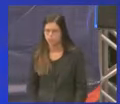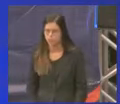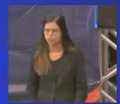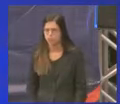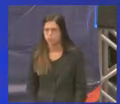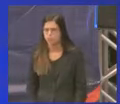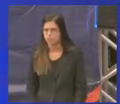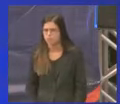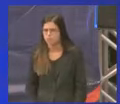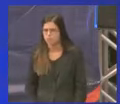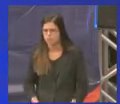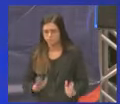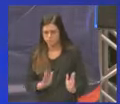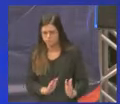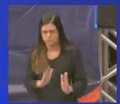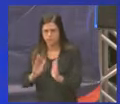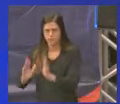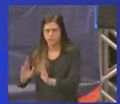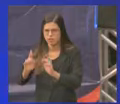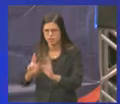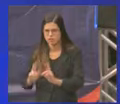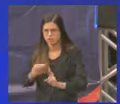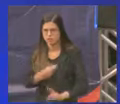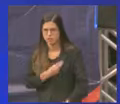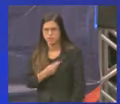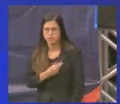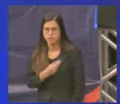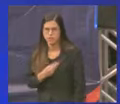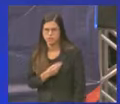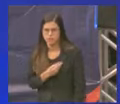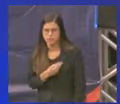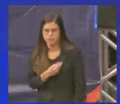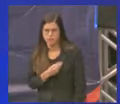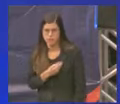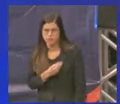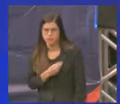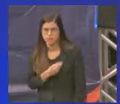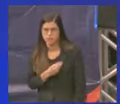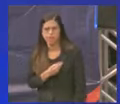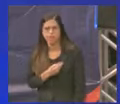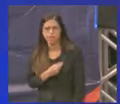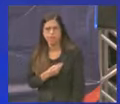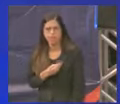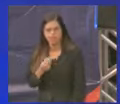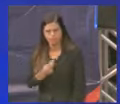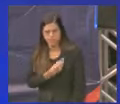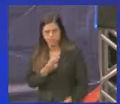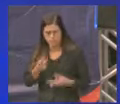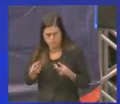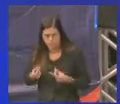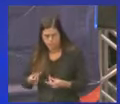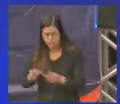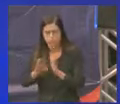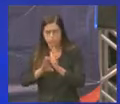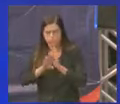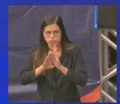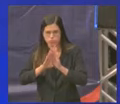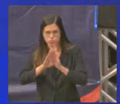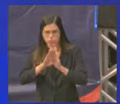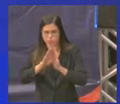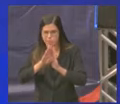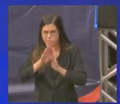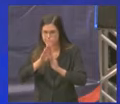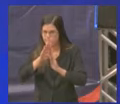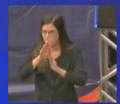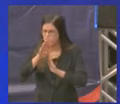Por outro lado, também, a expectativa de vida, como o outro Paulo também colocou, vem subindo. E vai continuar subindo. Comentei